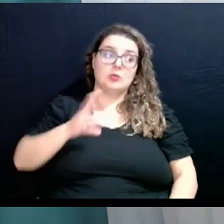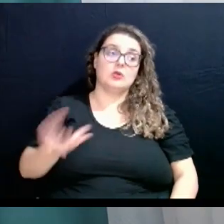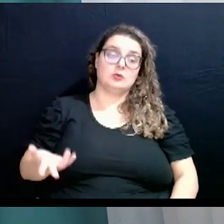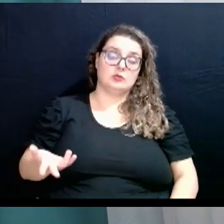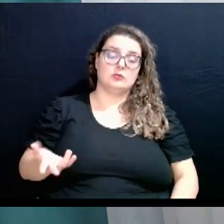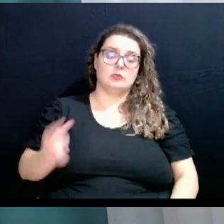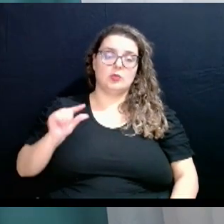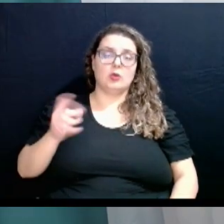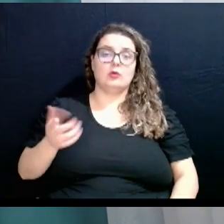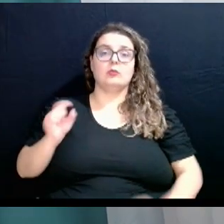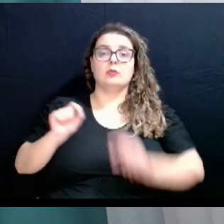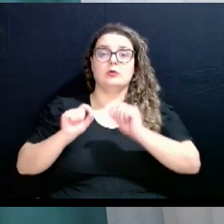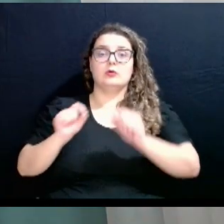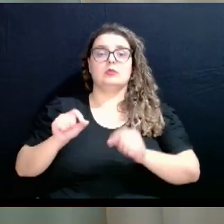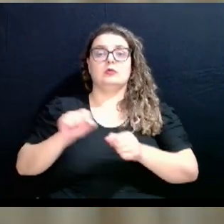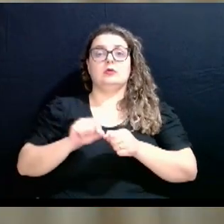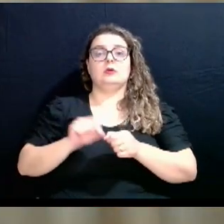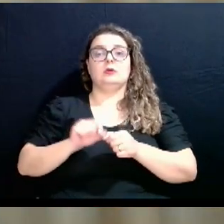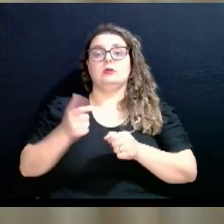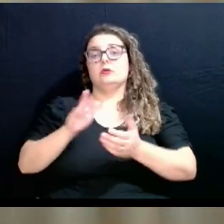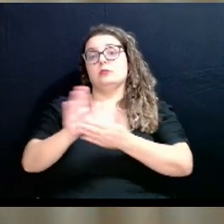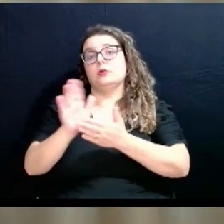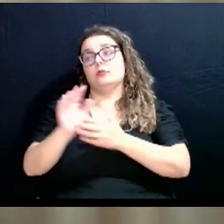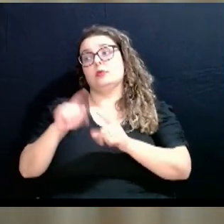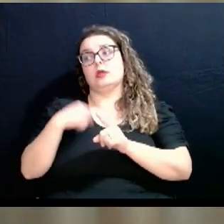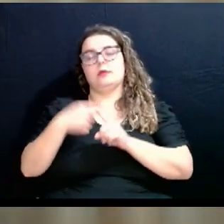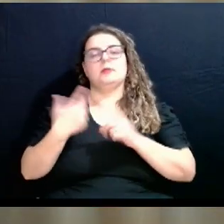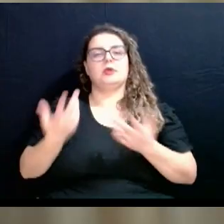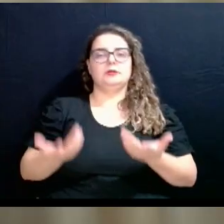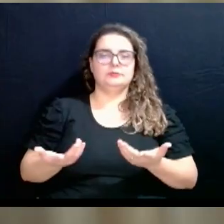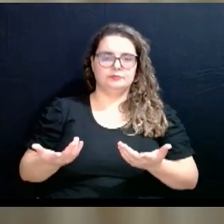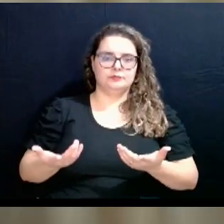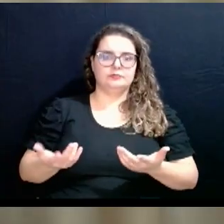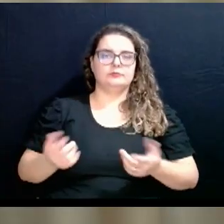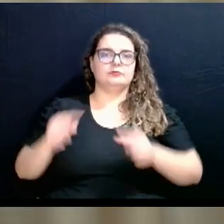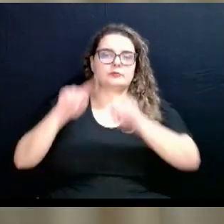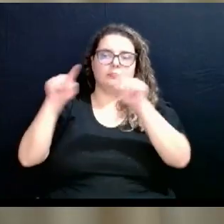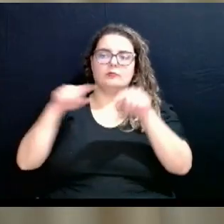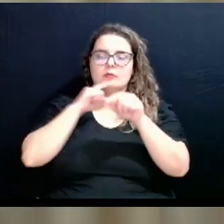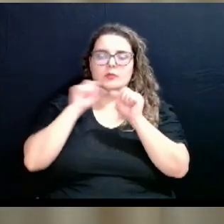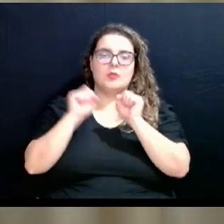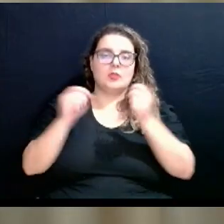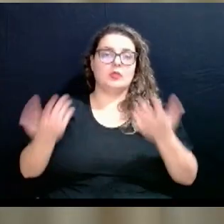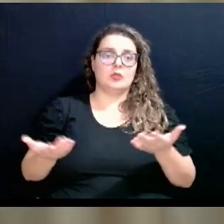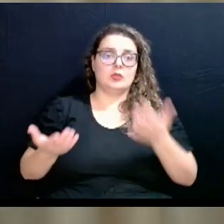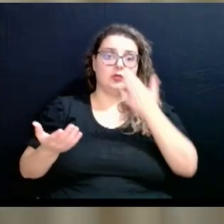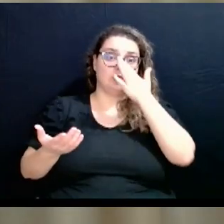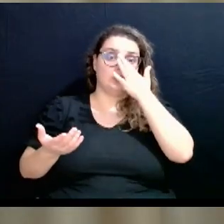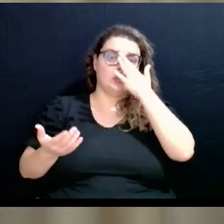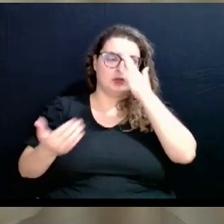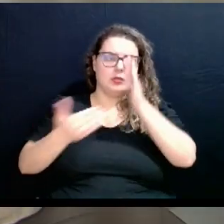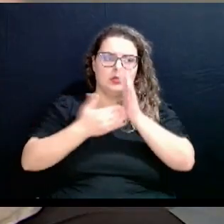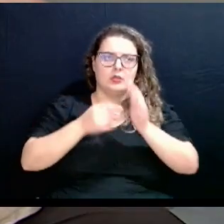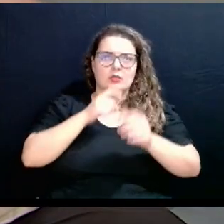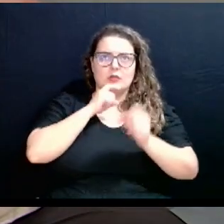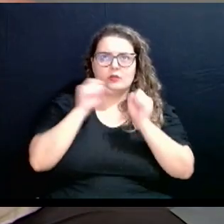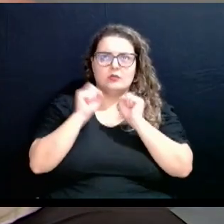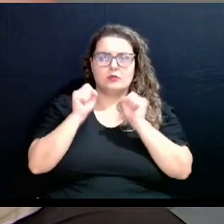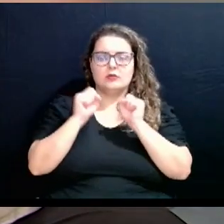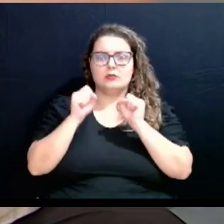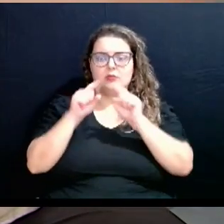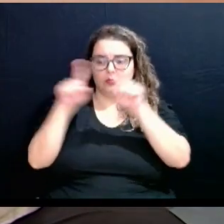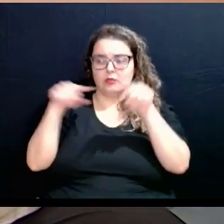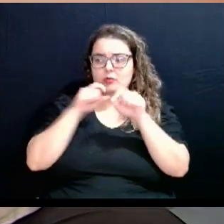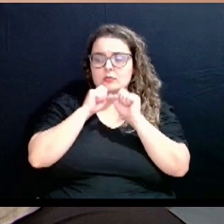importante. Então, o que eu faço? Eu não vou ter esse gasto adicional com o ar-condicionado. E mesmo no verão, com